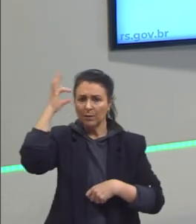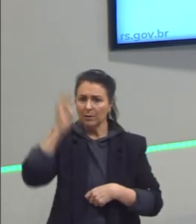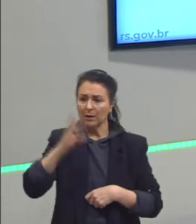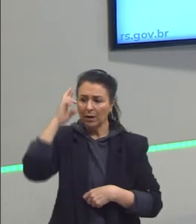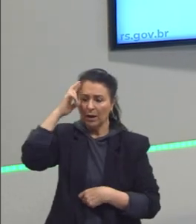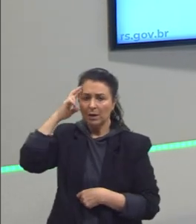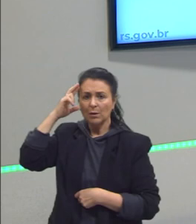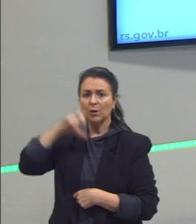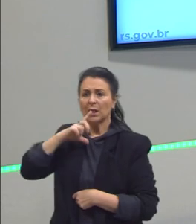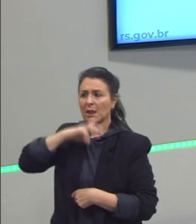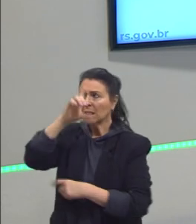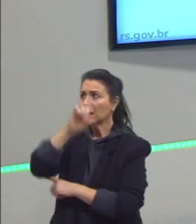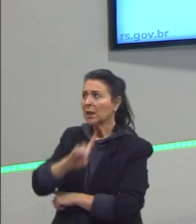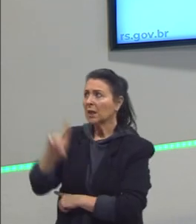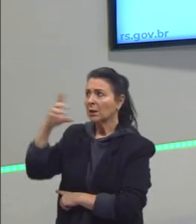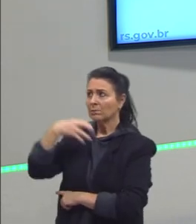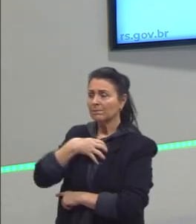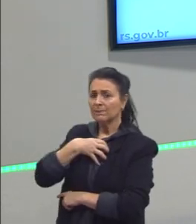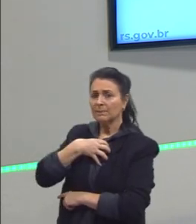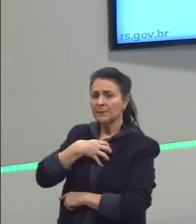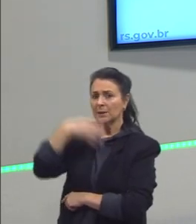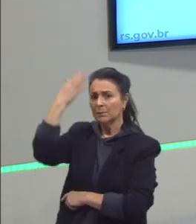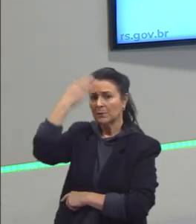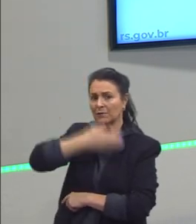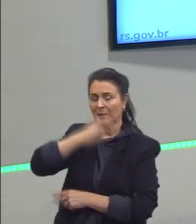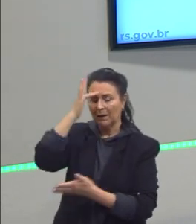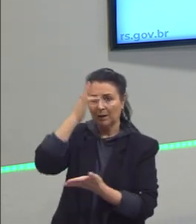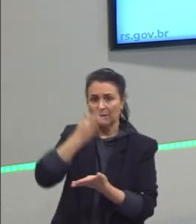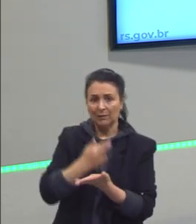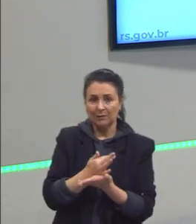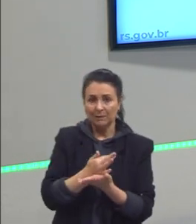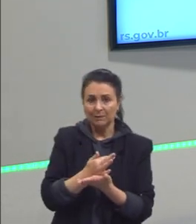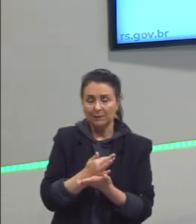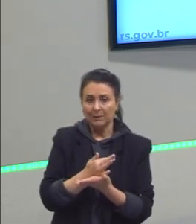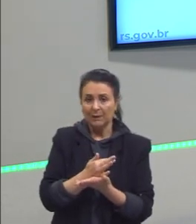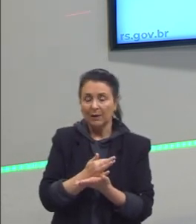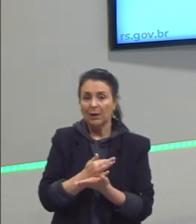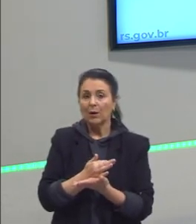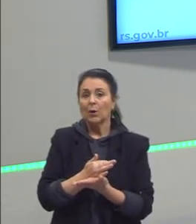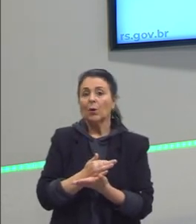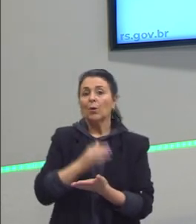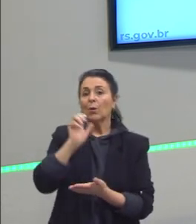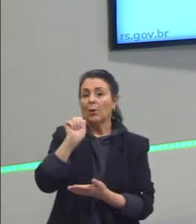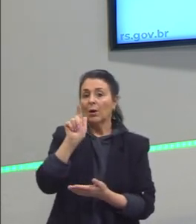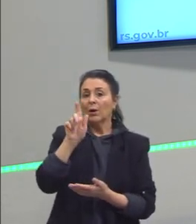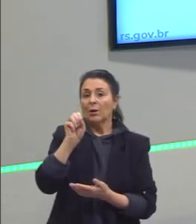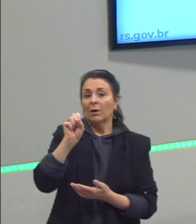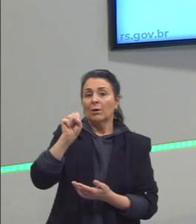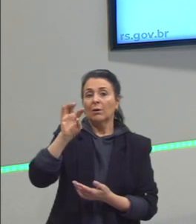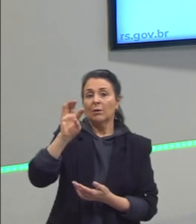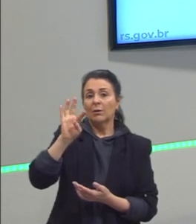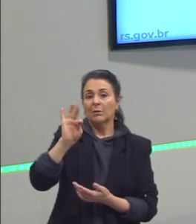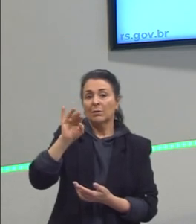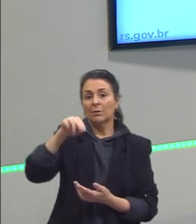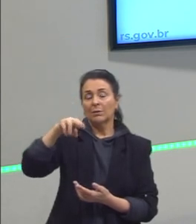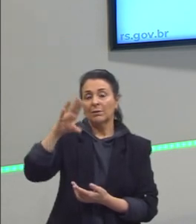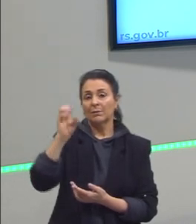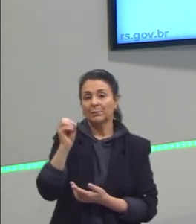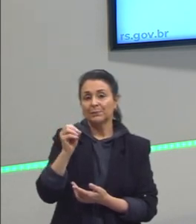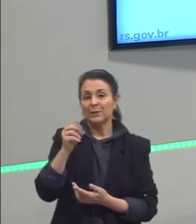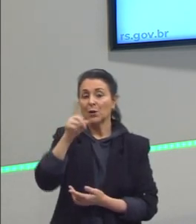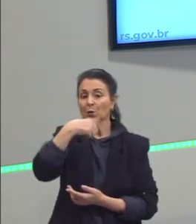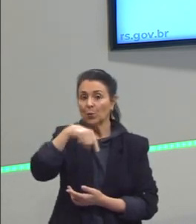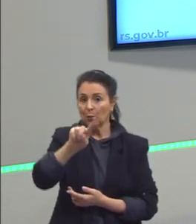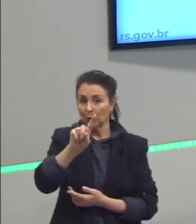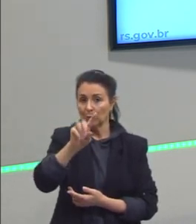razão a presença de Deus e aí provar a fé o Santo Agostinho assim também como Tomás de